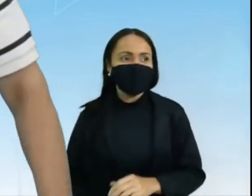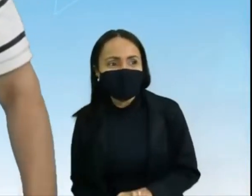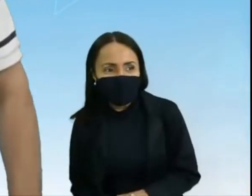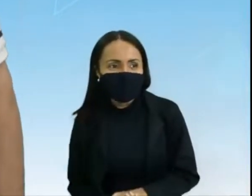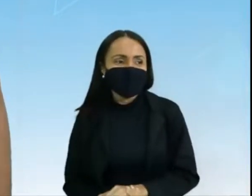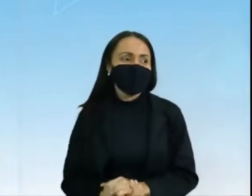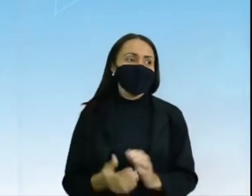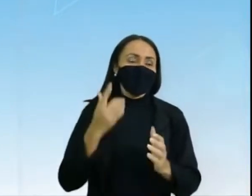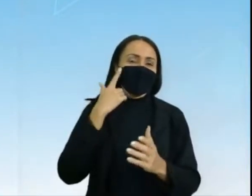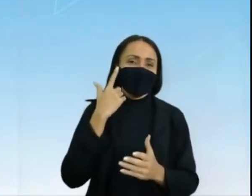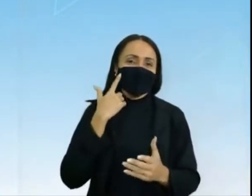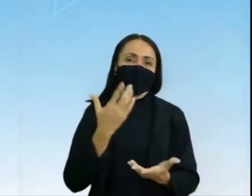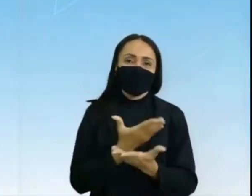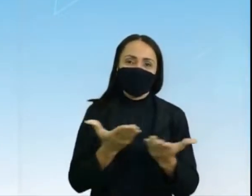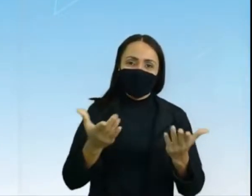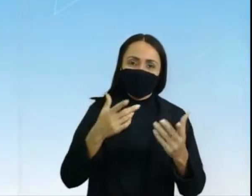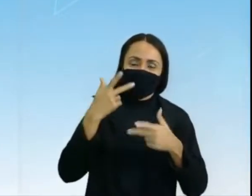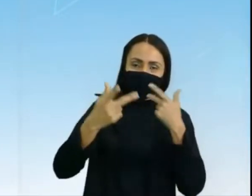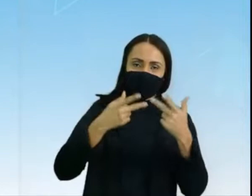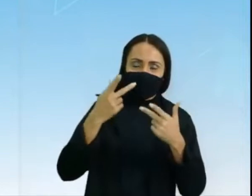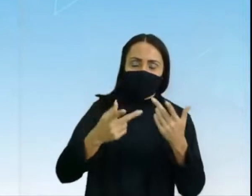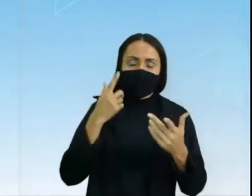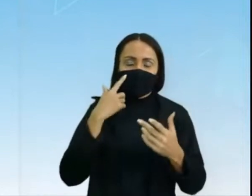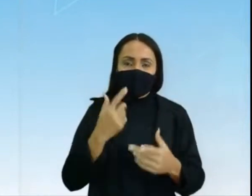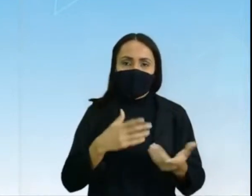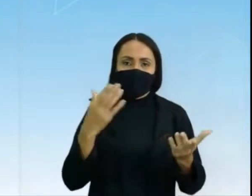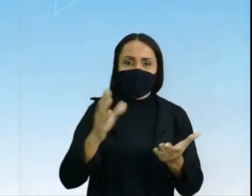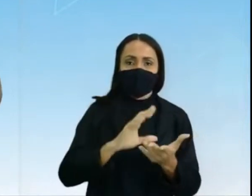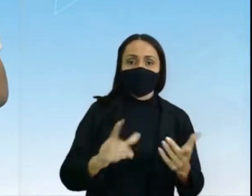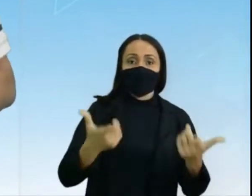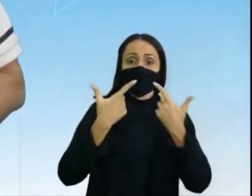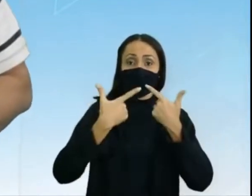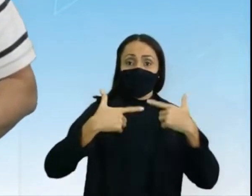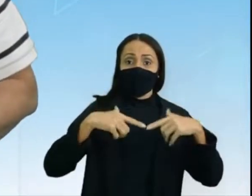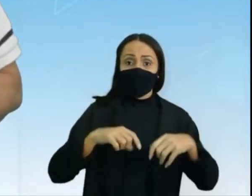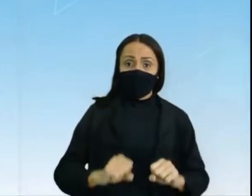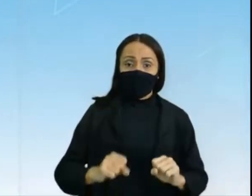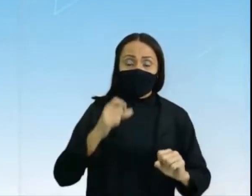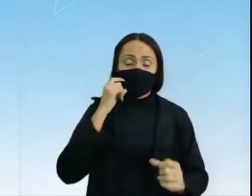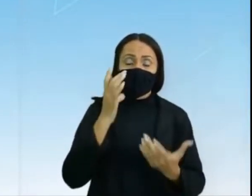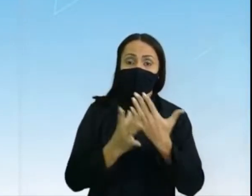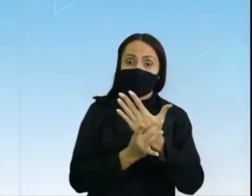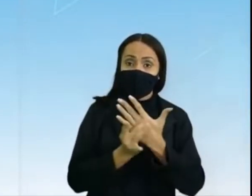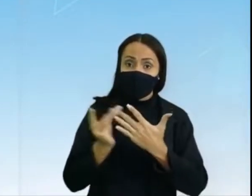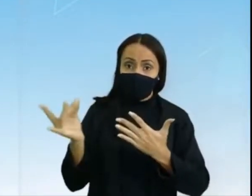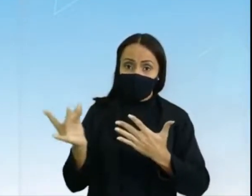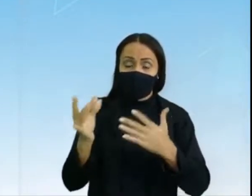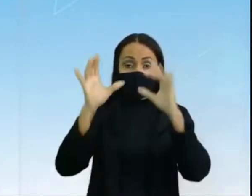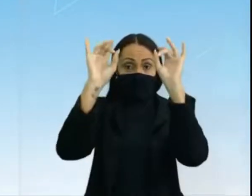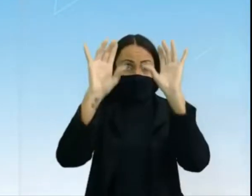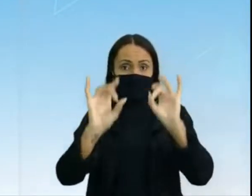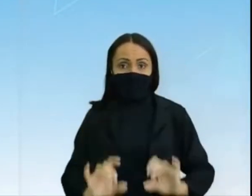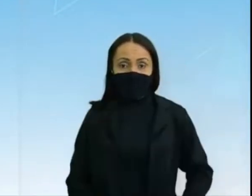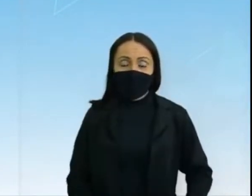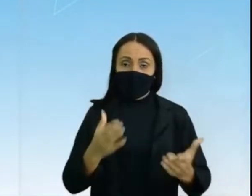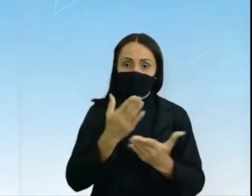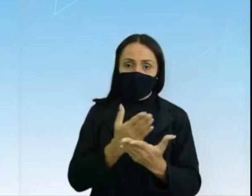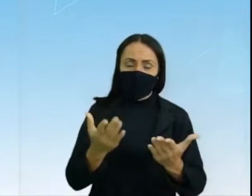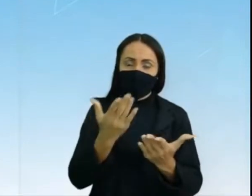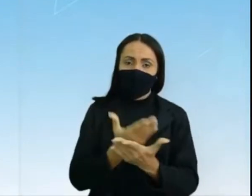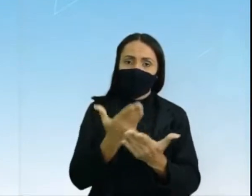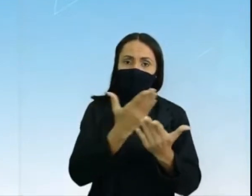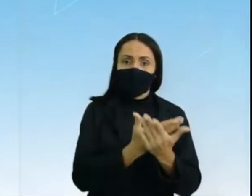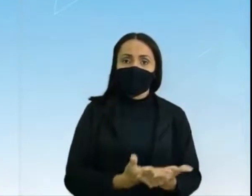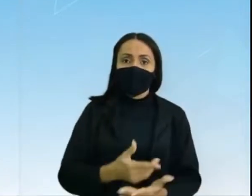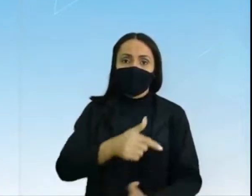Hoje vamos falar de um assunto interessante, recursos linguísticos e semióticos, especialmente para você, estudante